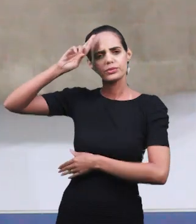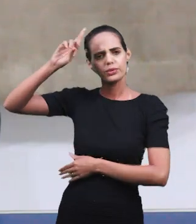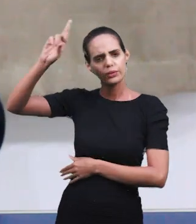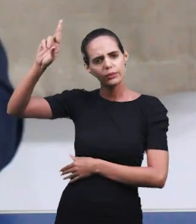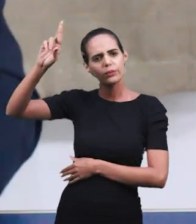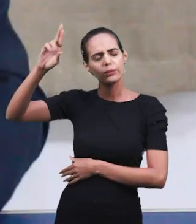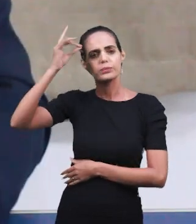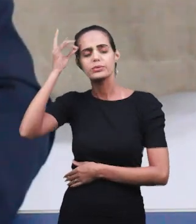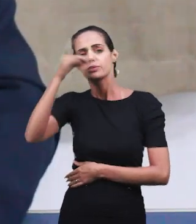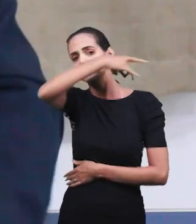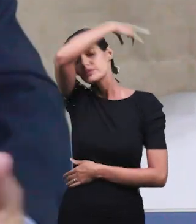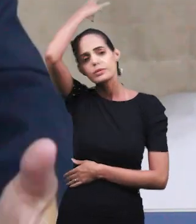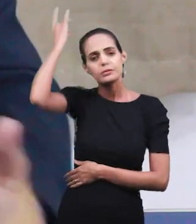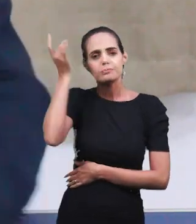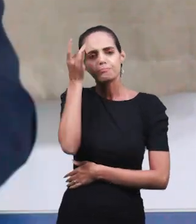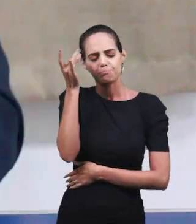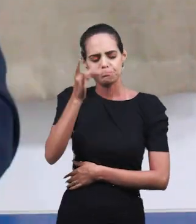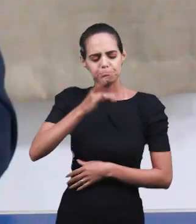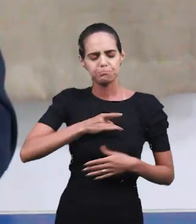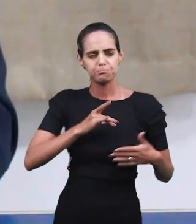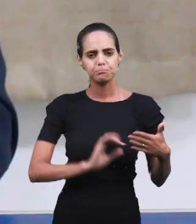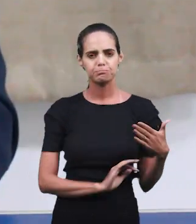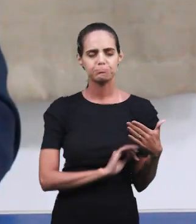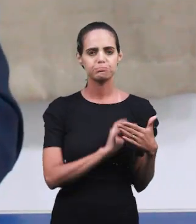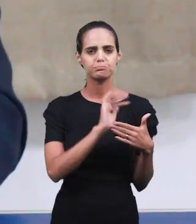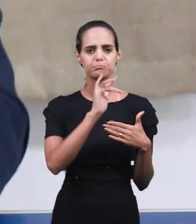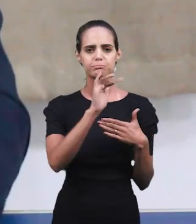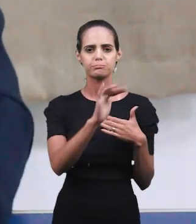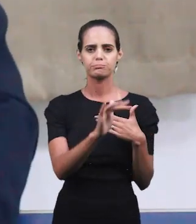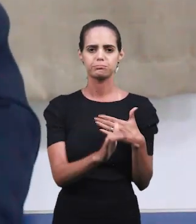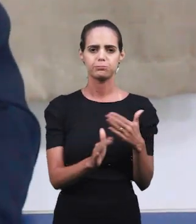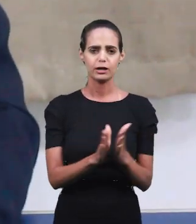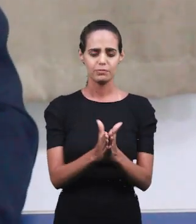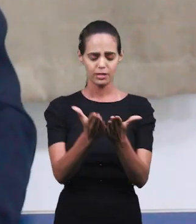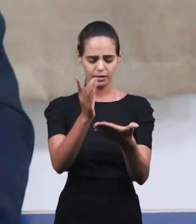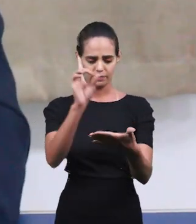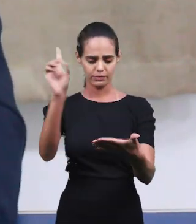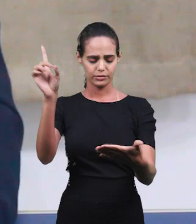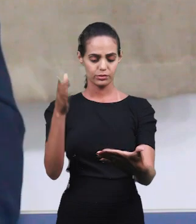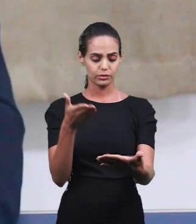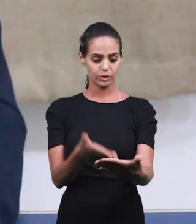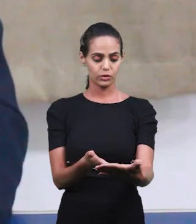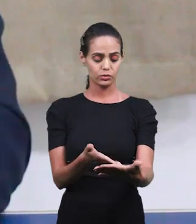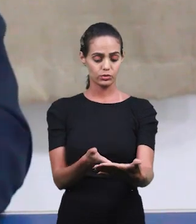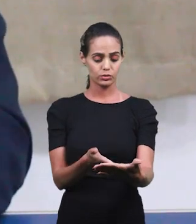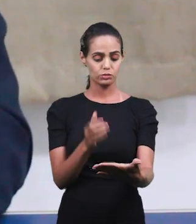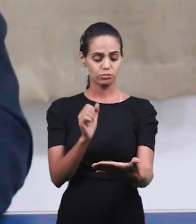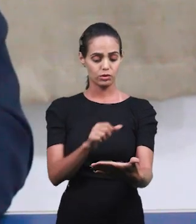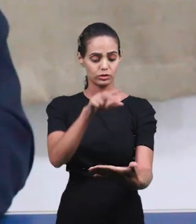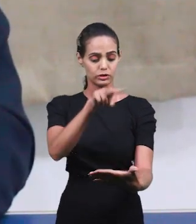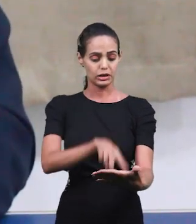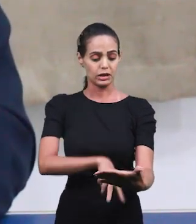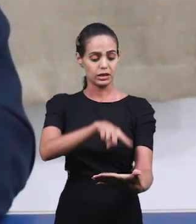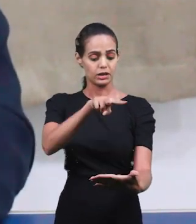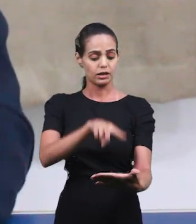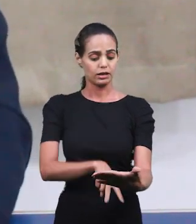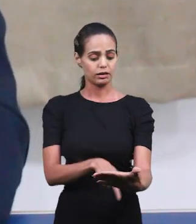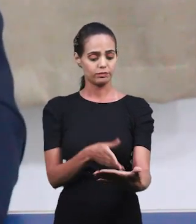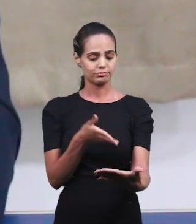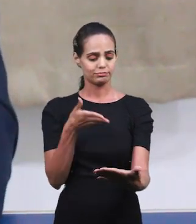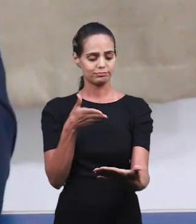As Escrituras, elas estão aí. Elas são um presente de Deus para a nossa vida.